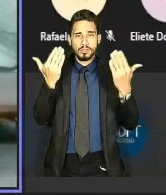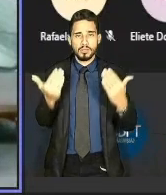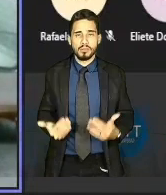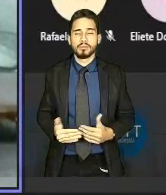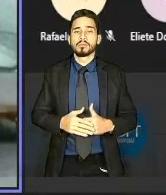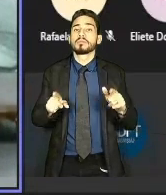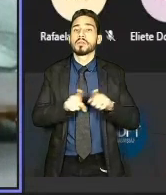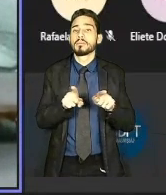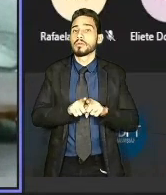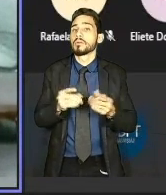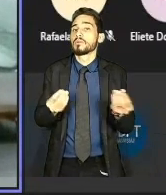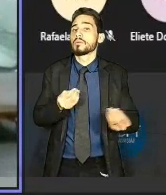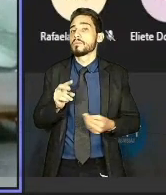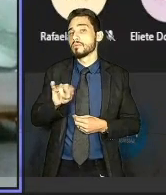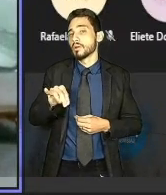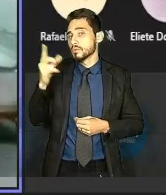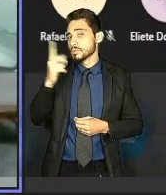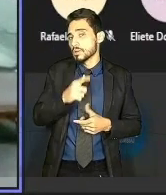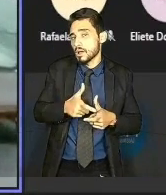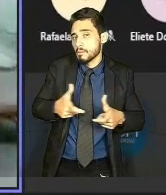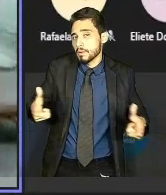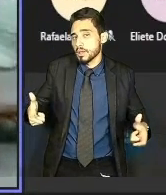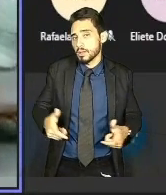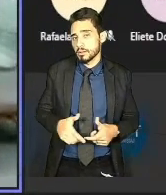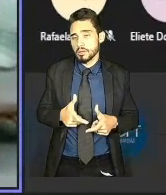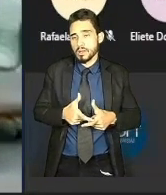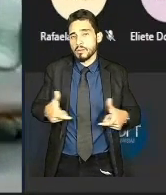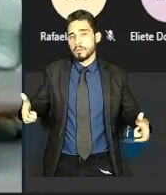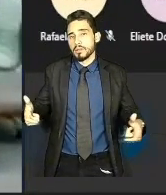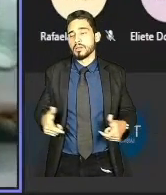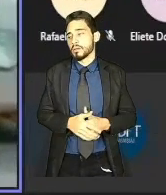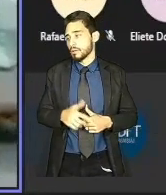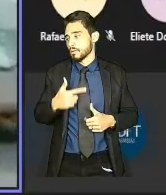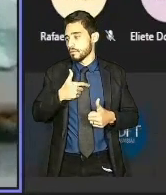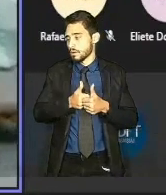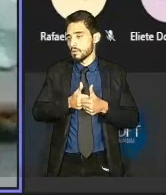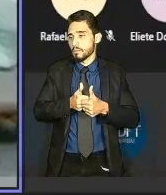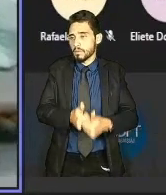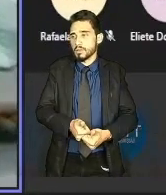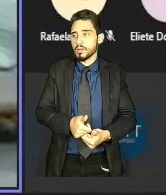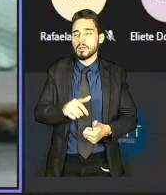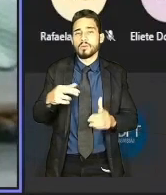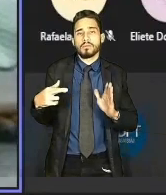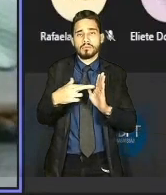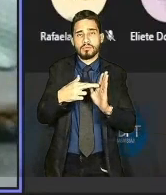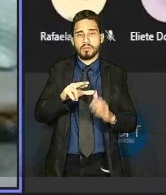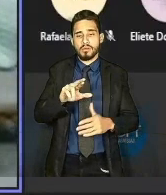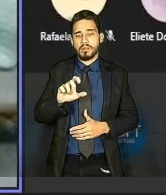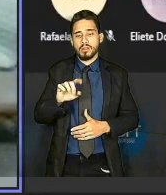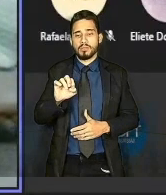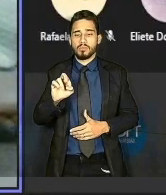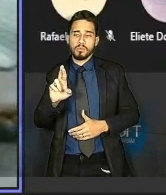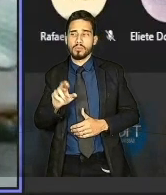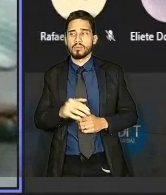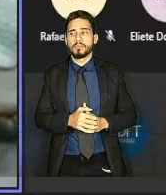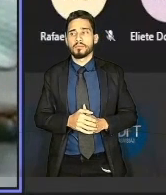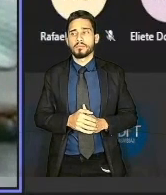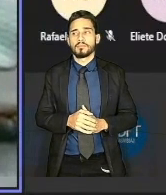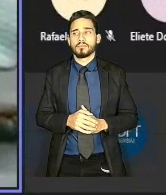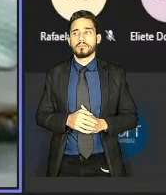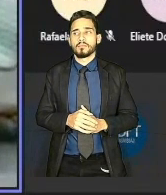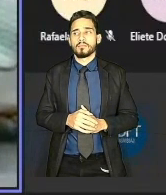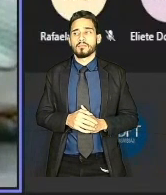né, o quanto. Não, como vai ampliar? Para ampliar, eu vou acompanhar o